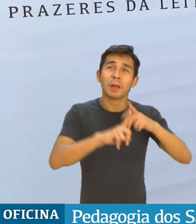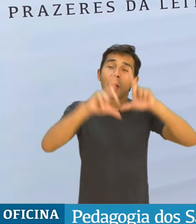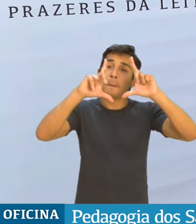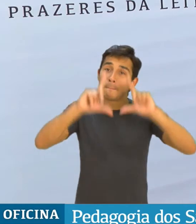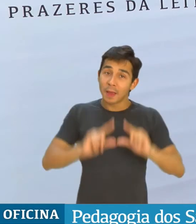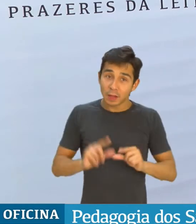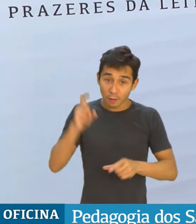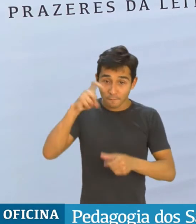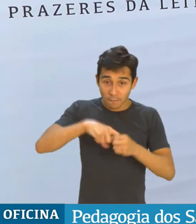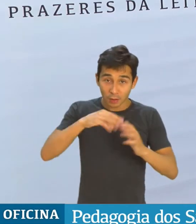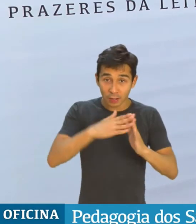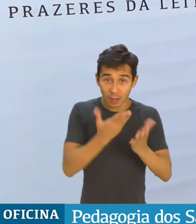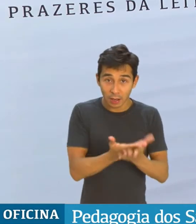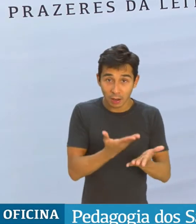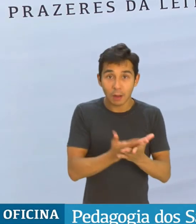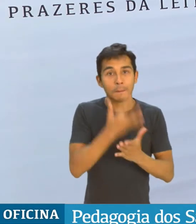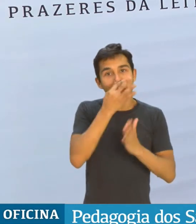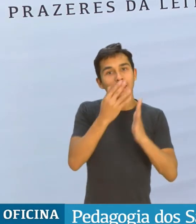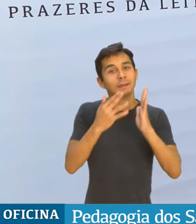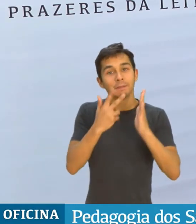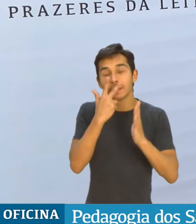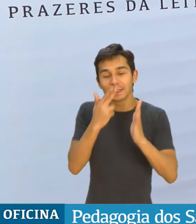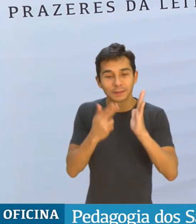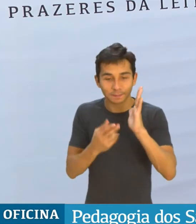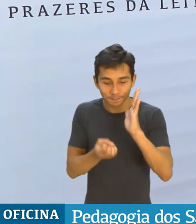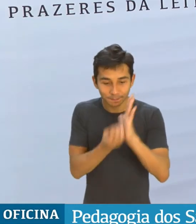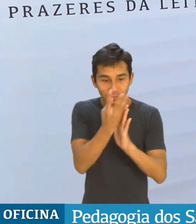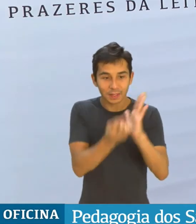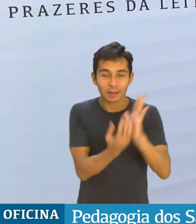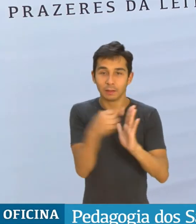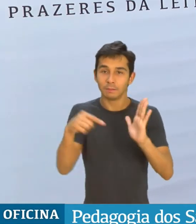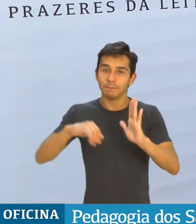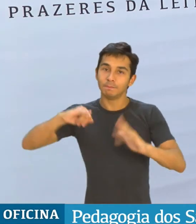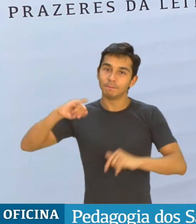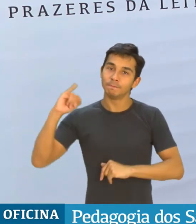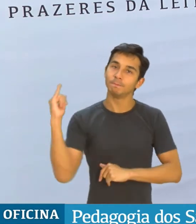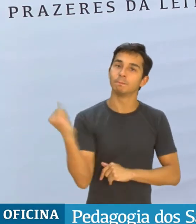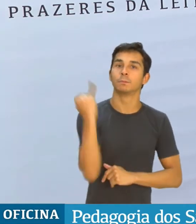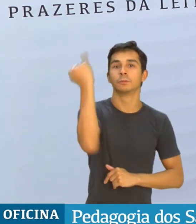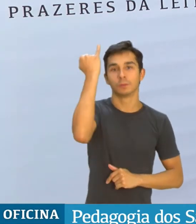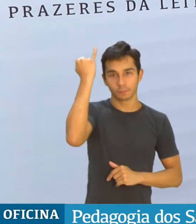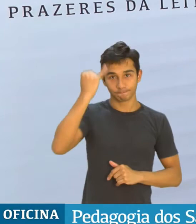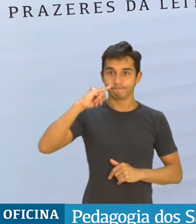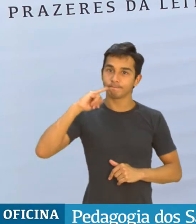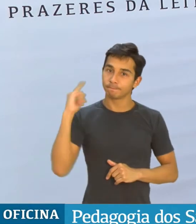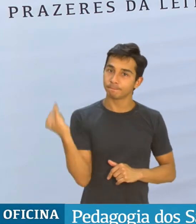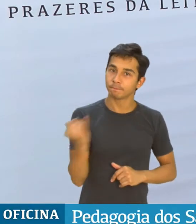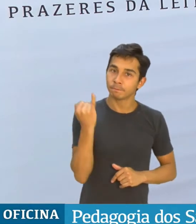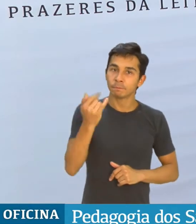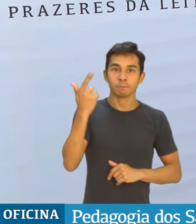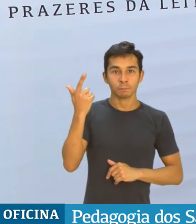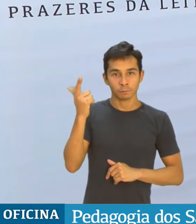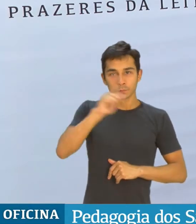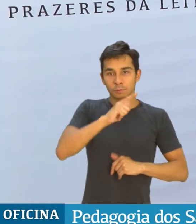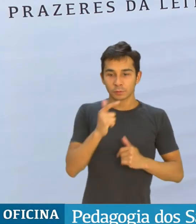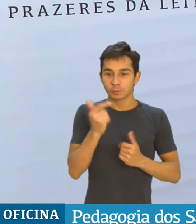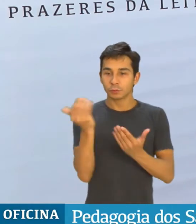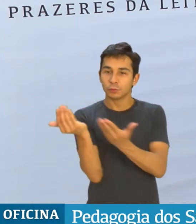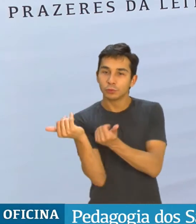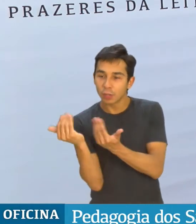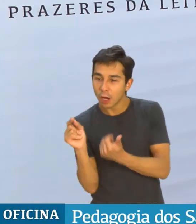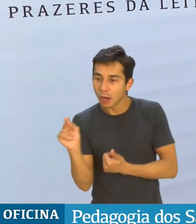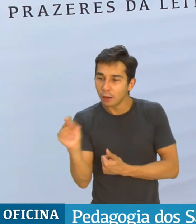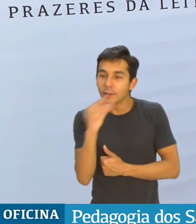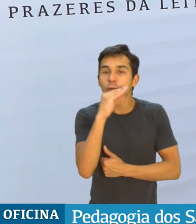que o sarau vai ser uma atividade fundamental para a gente, novamente, trazer esse jovem,